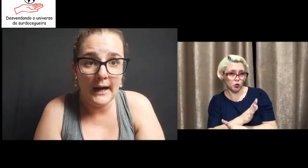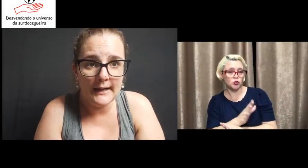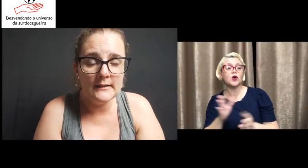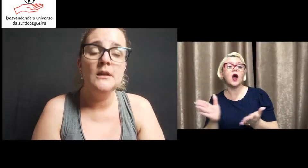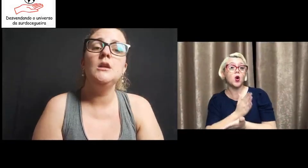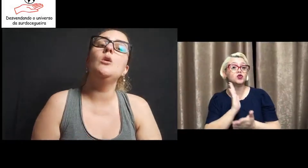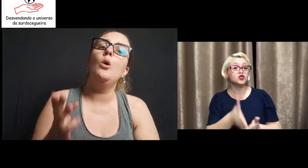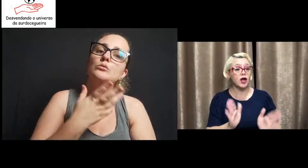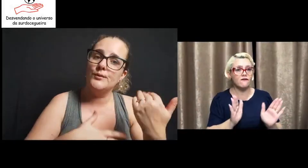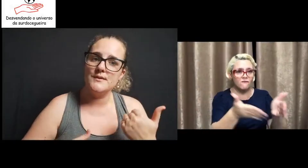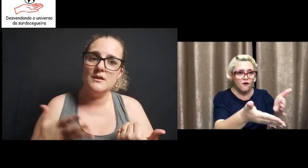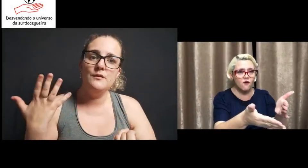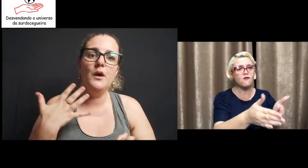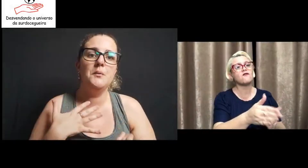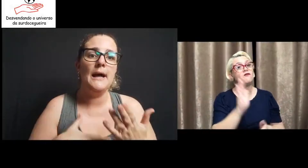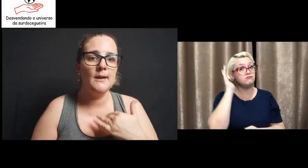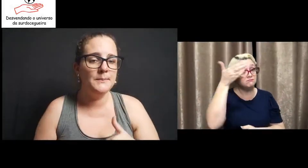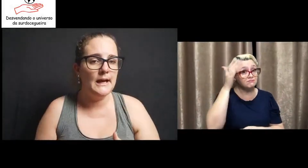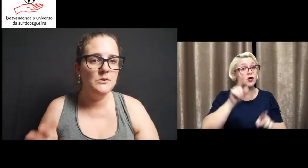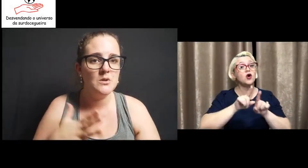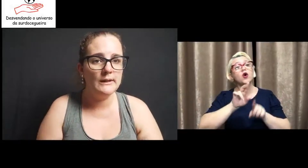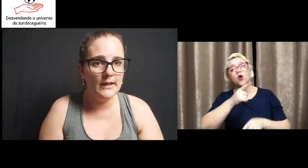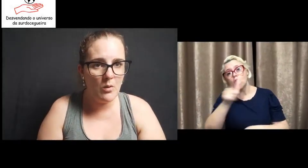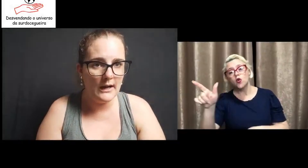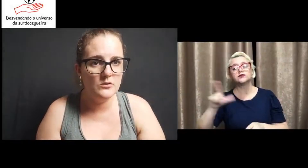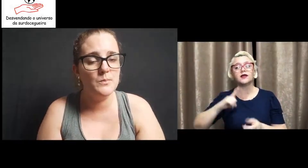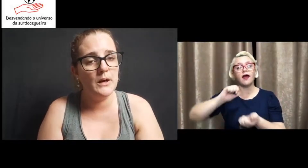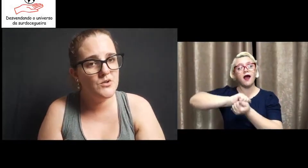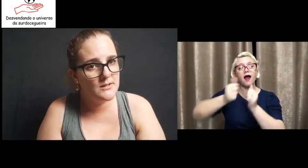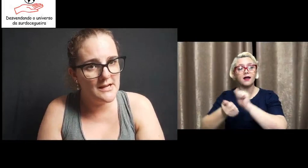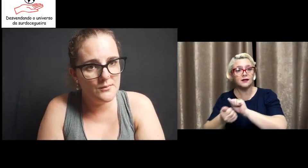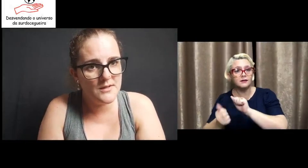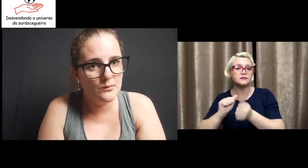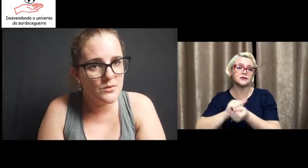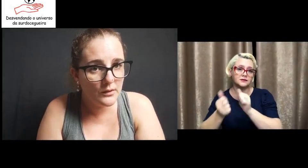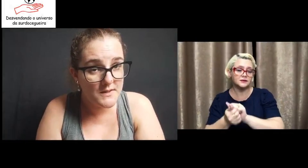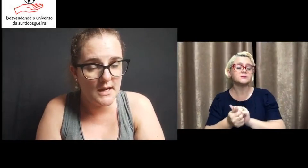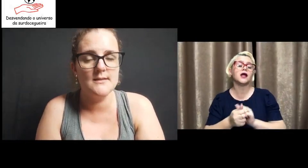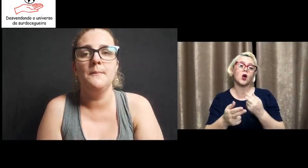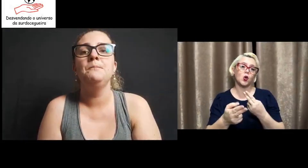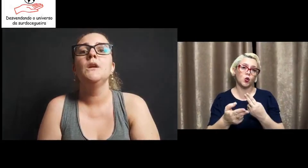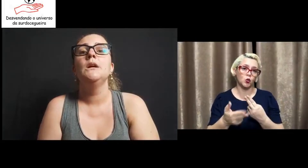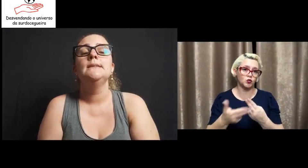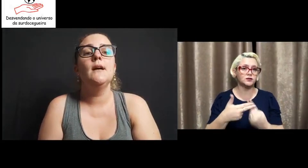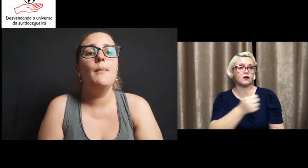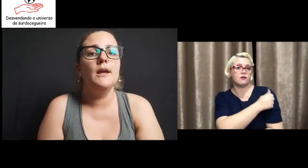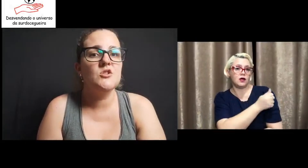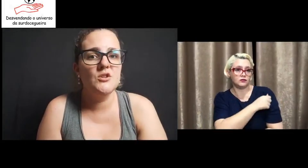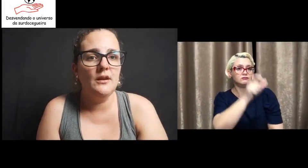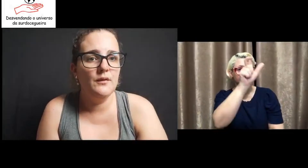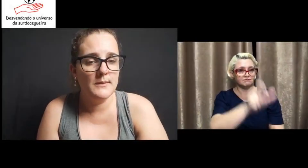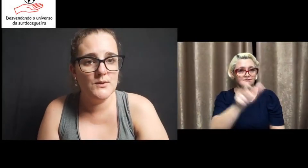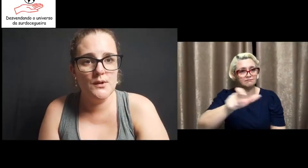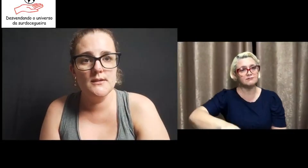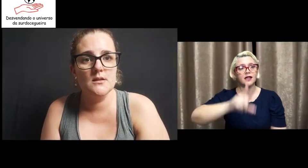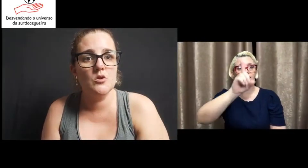especificamente para, e outros que foram adaptados ou adequados para utilizar com os alunos com deficiência. Também a gente